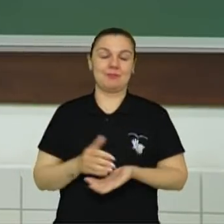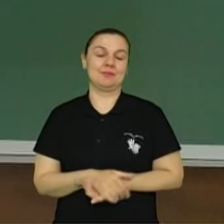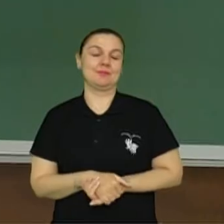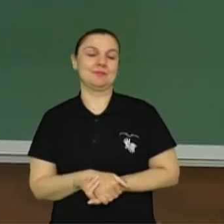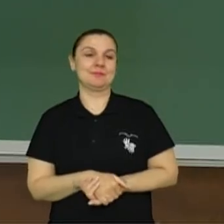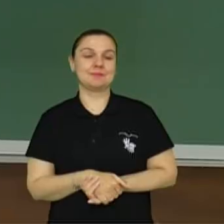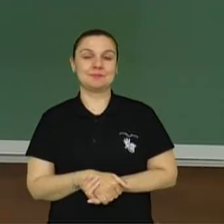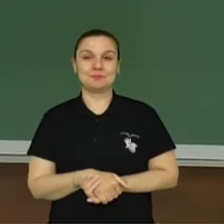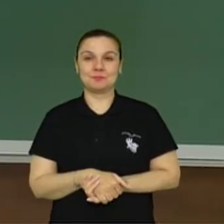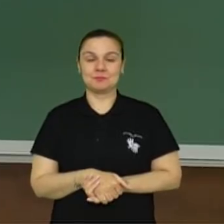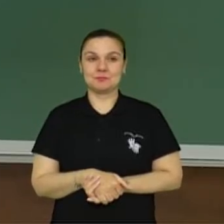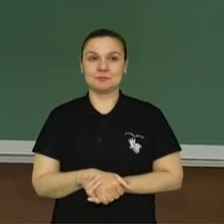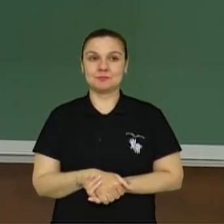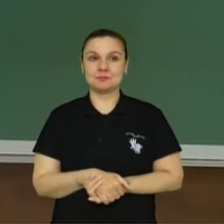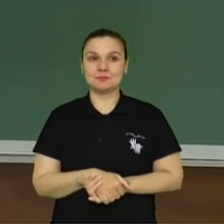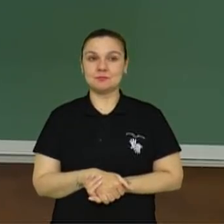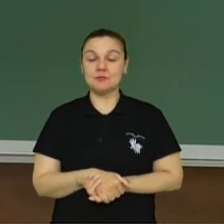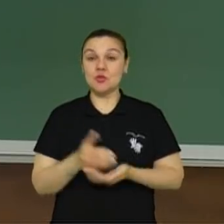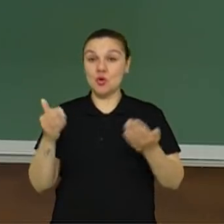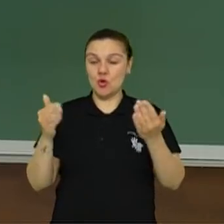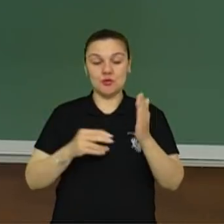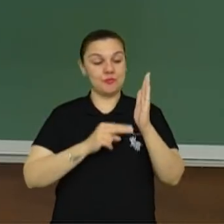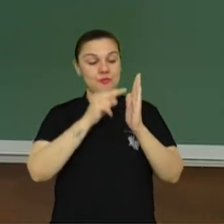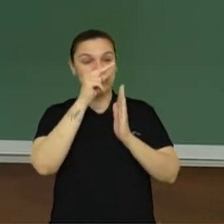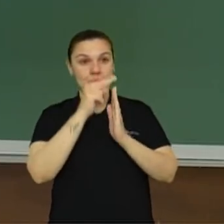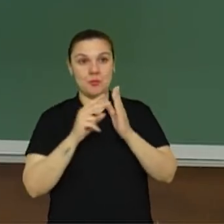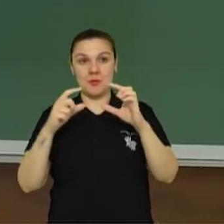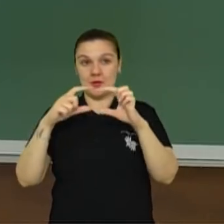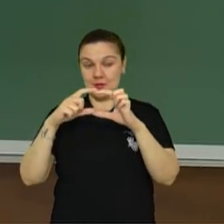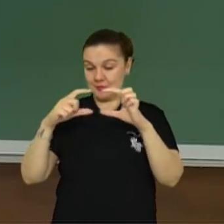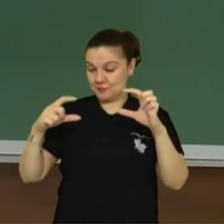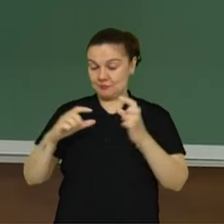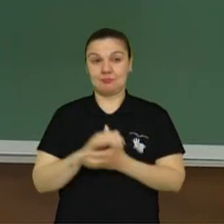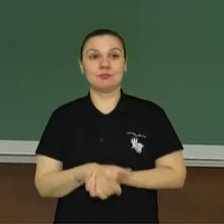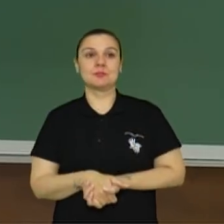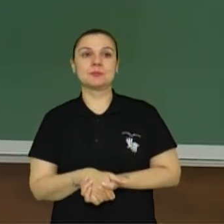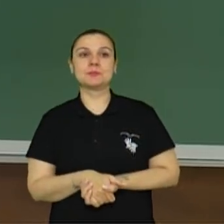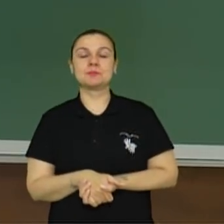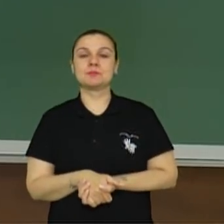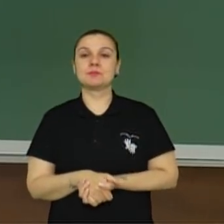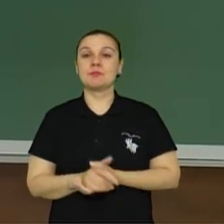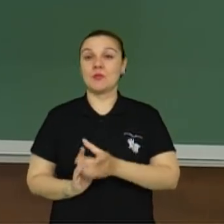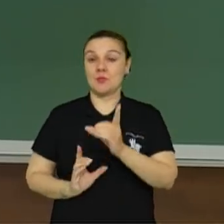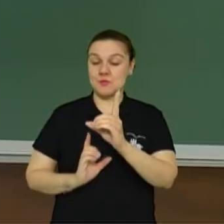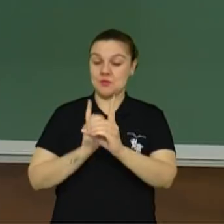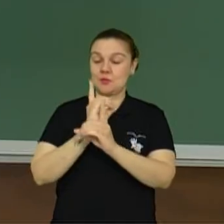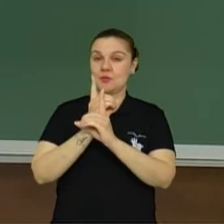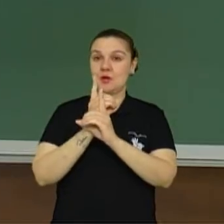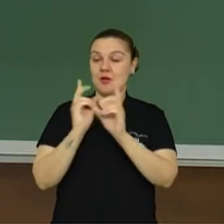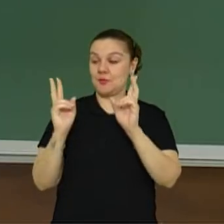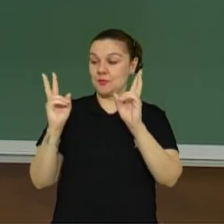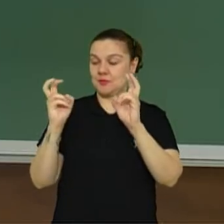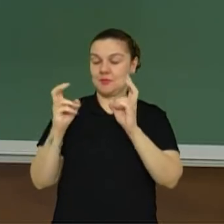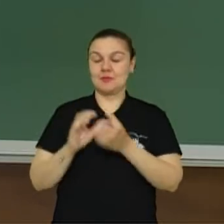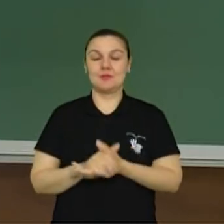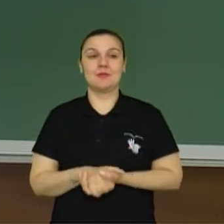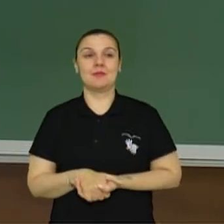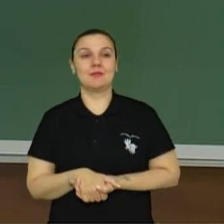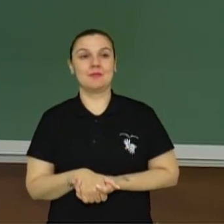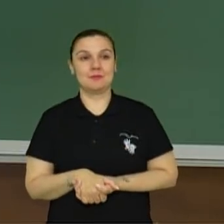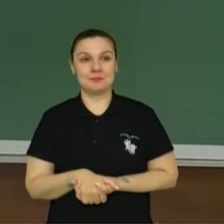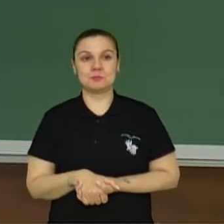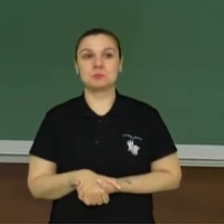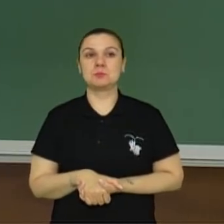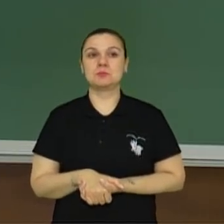comigo. Nós vamos fazer a leitura da tirinha, certo? Nós vamos identificar qual é o tema